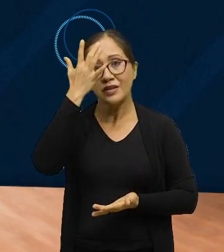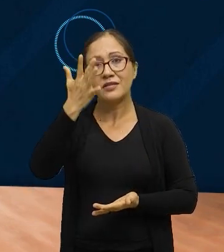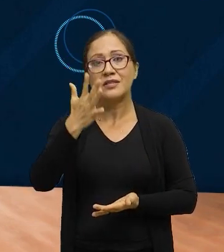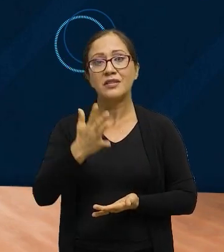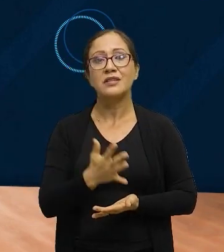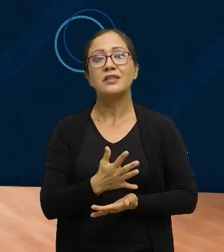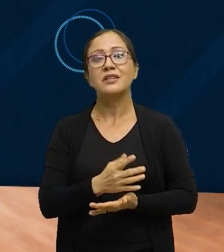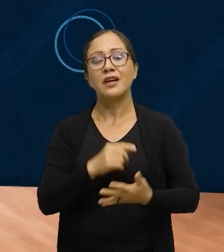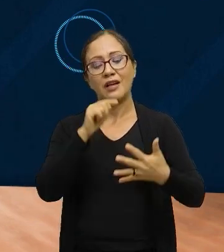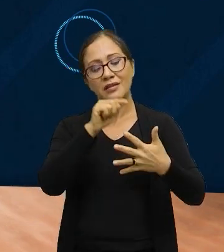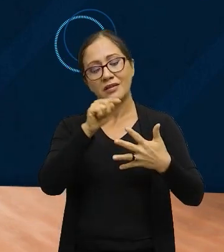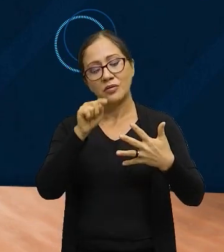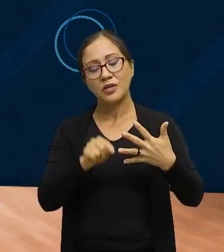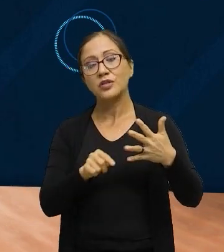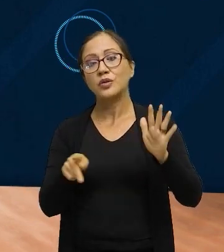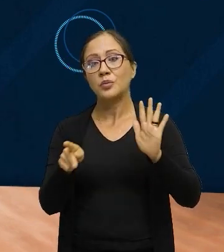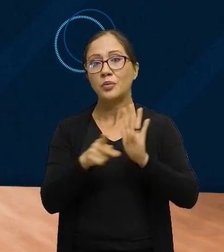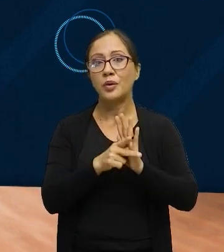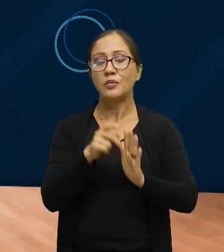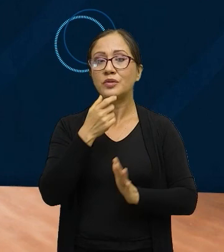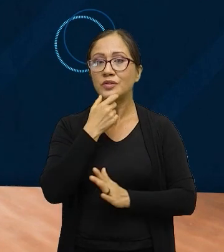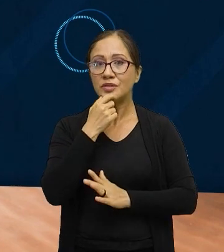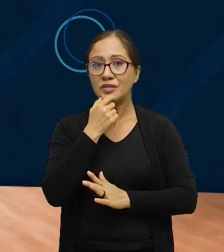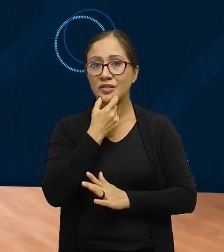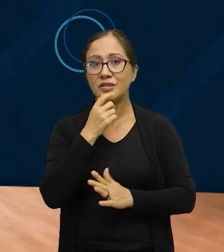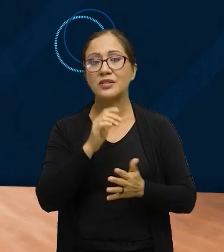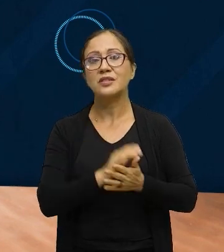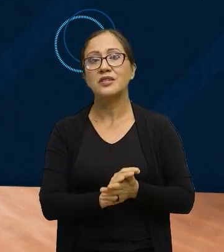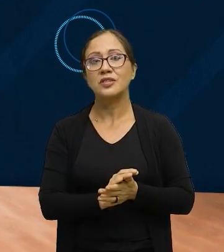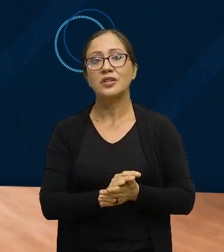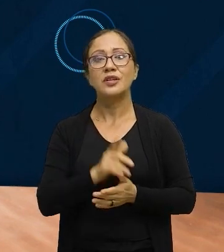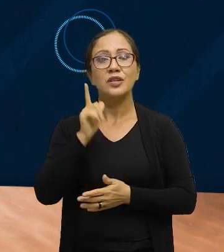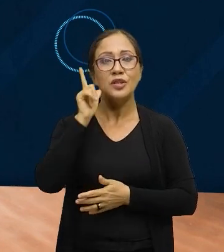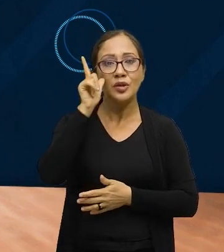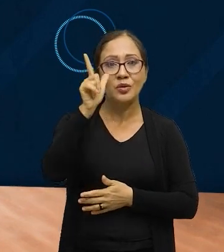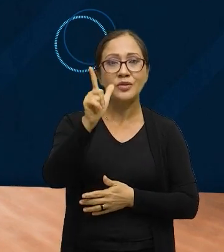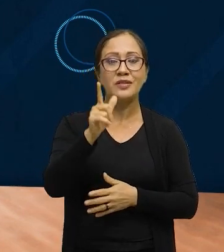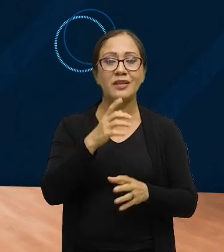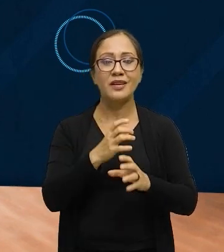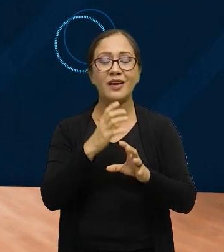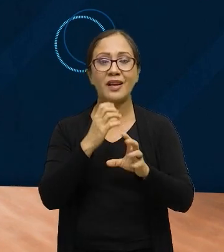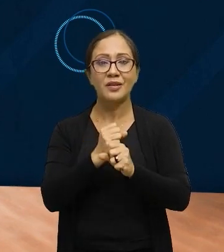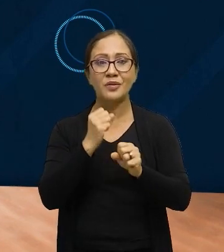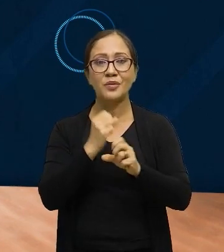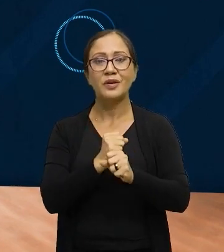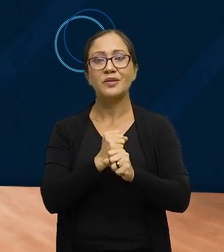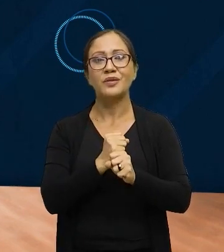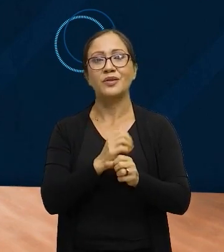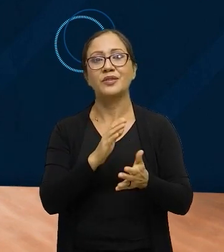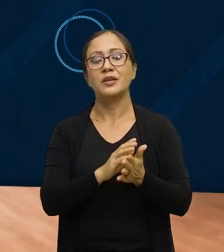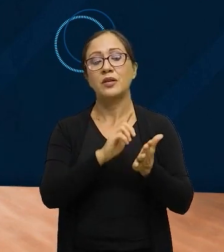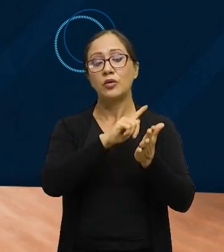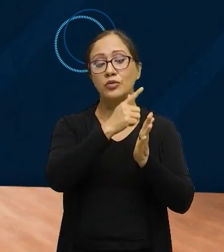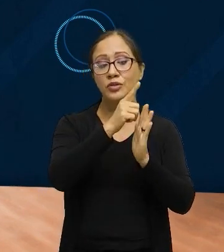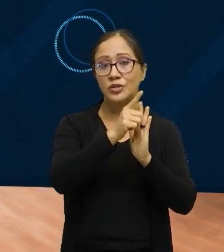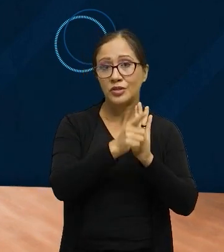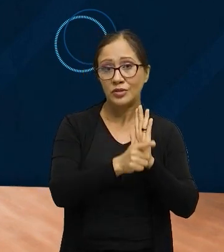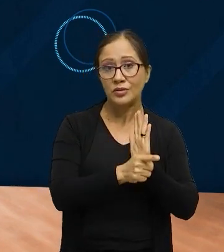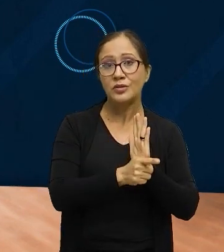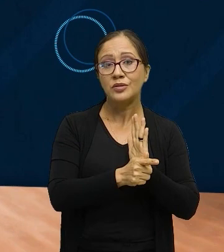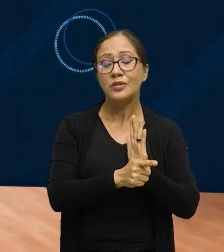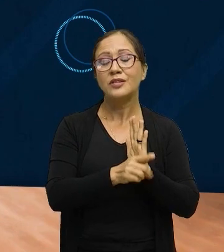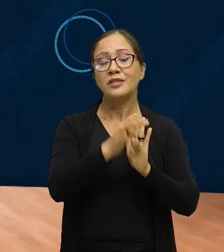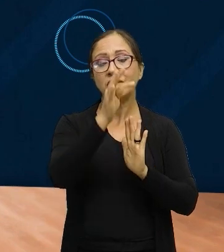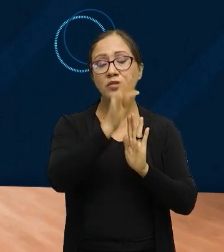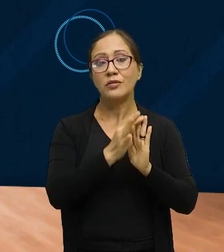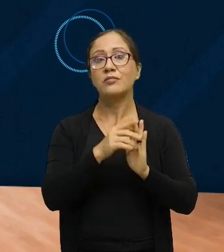5 questões conseguir a sua pontuação. Então, o gênero textual deve ser a sua base de estudo.